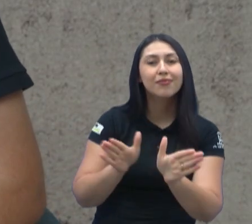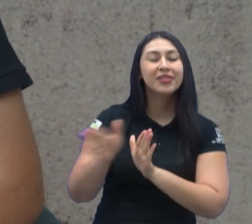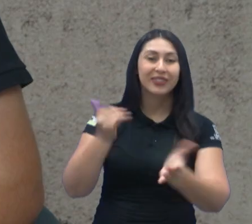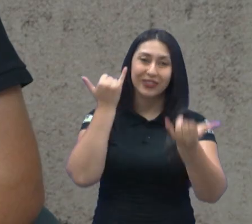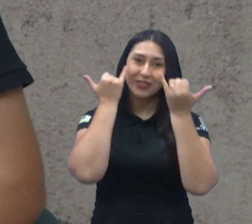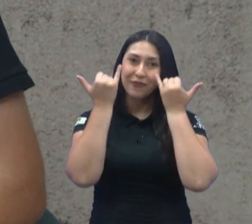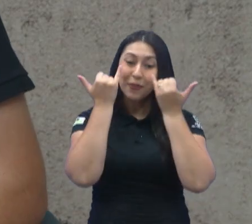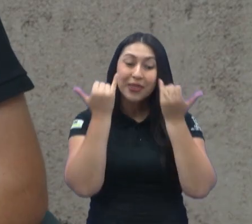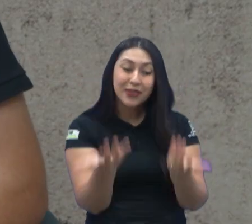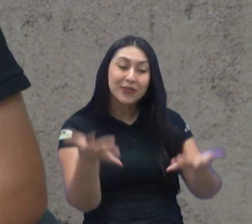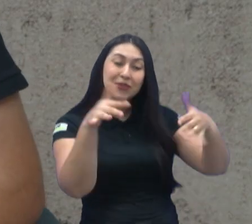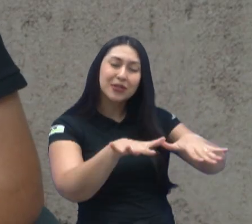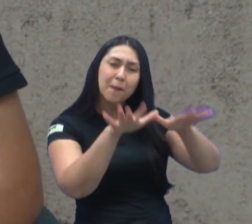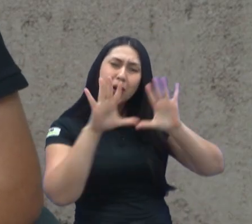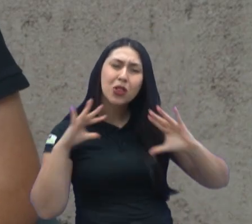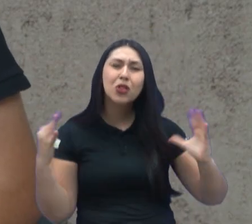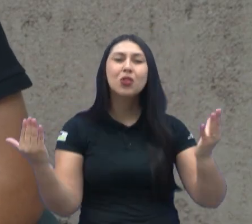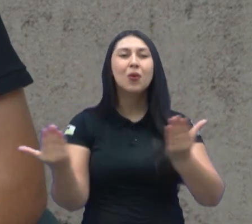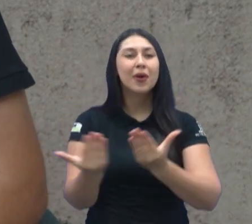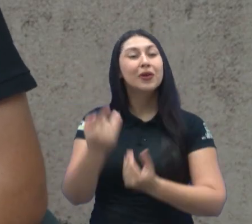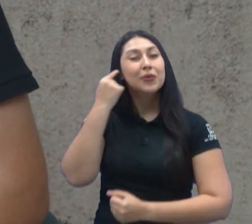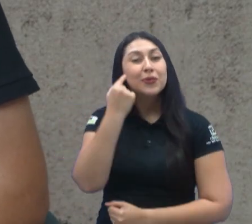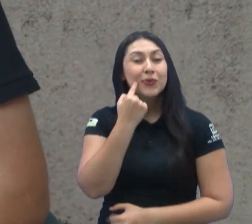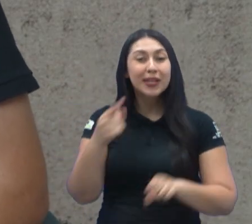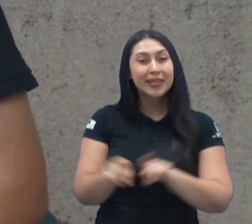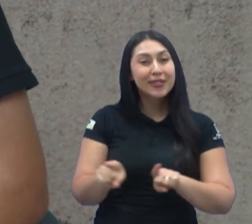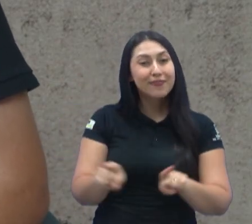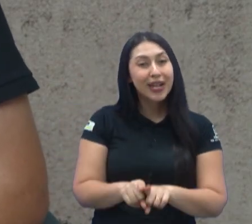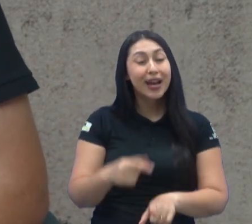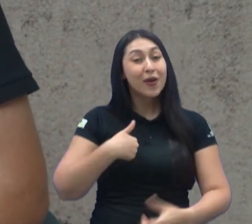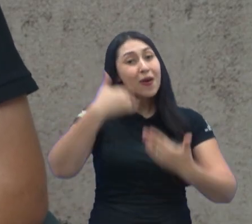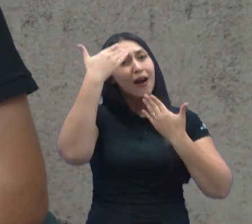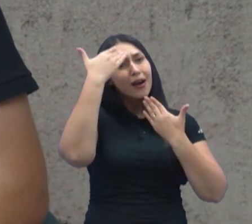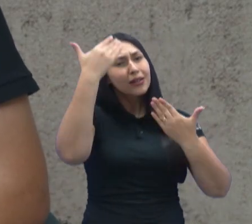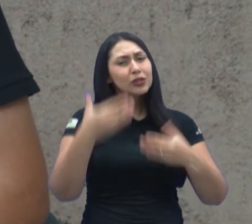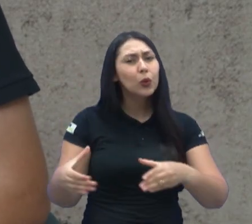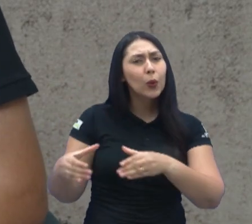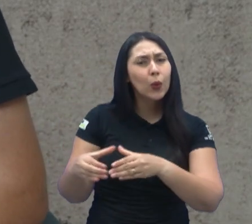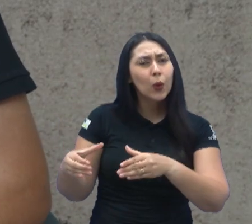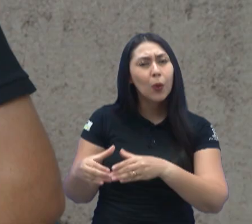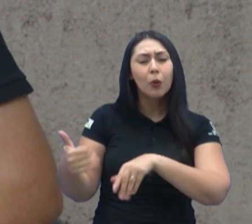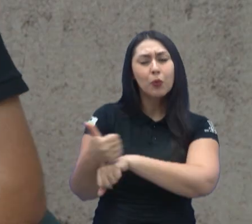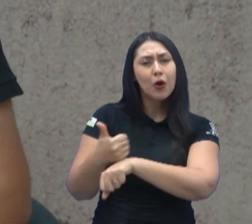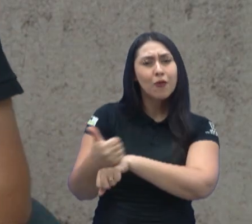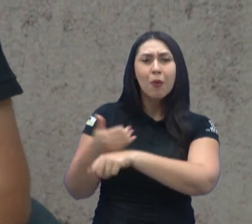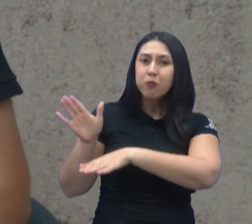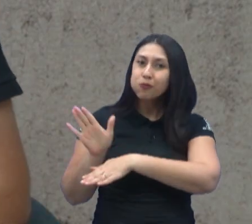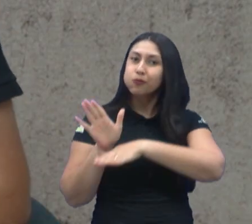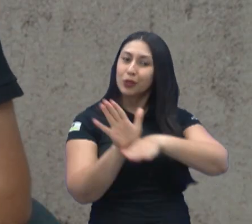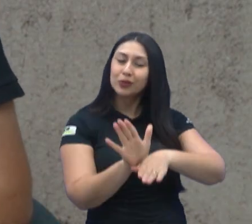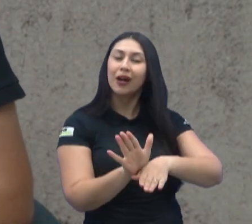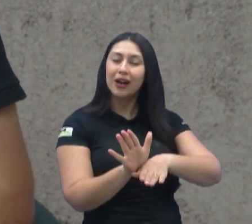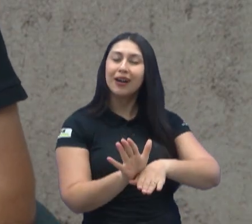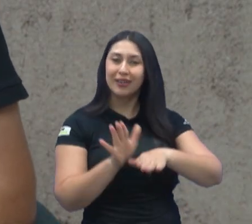inclusão para toda a comunidade surda. Muito obrigado a todos os profissionais que ajudam a tornar o nosso conteúdo